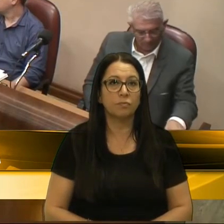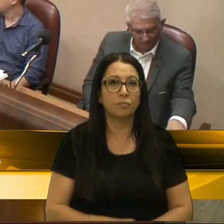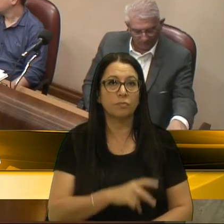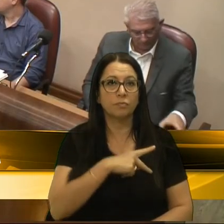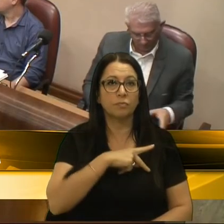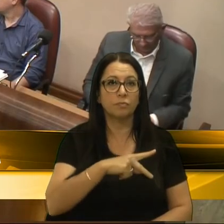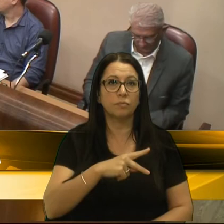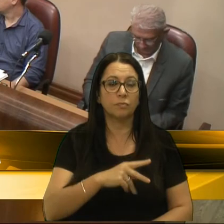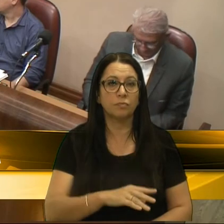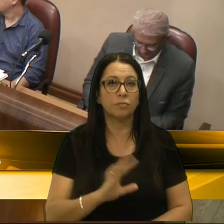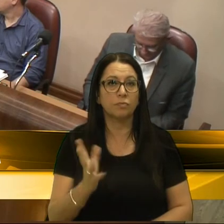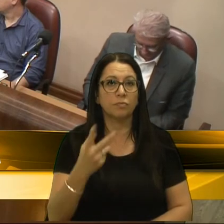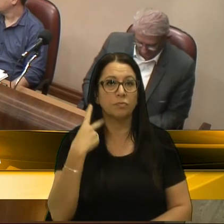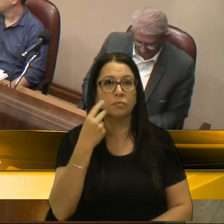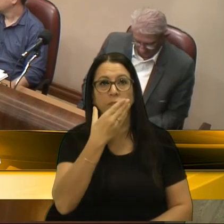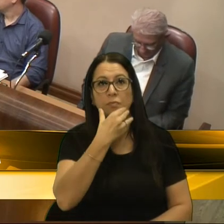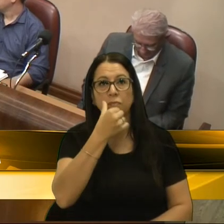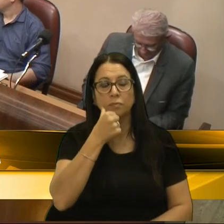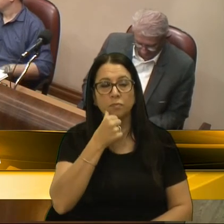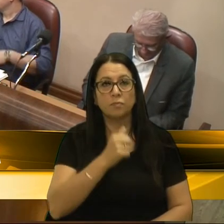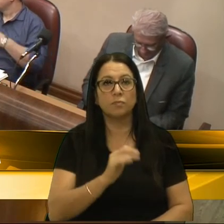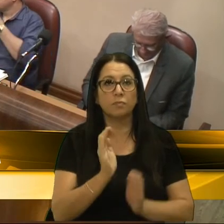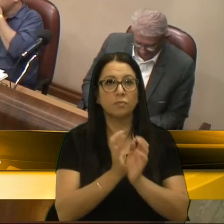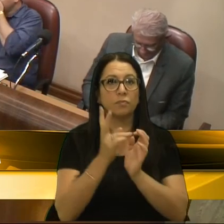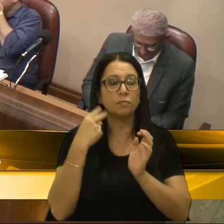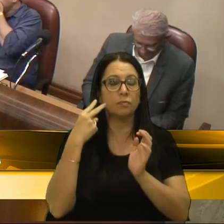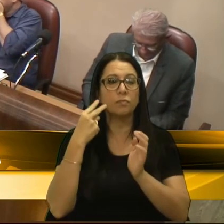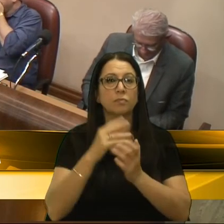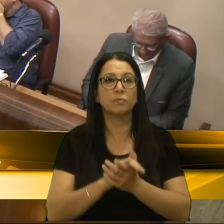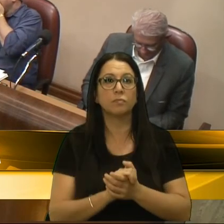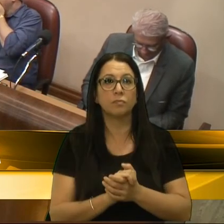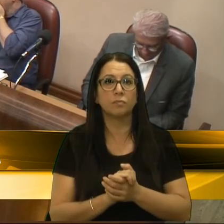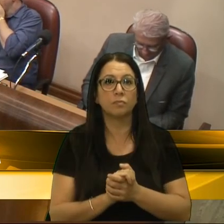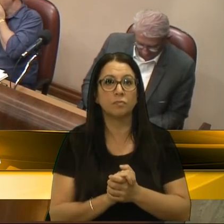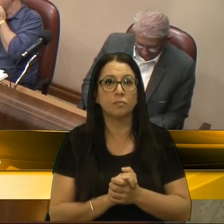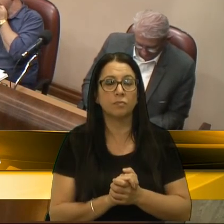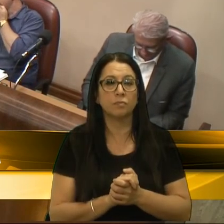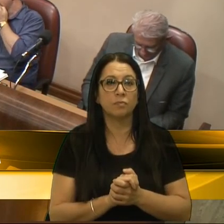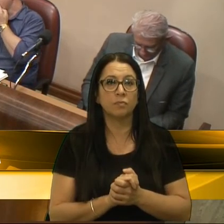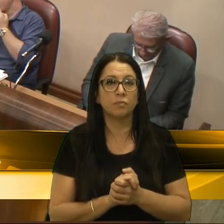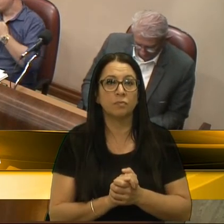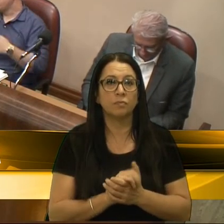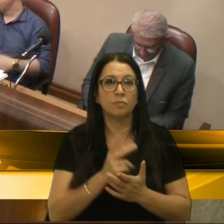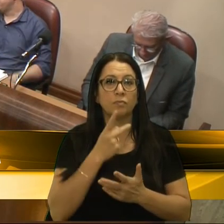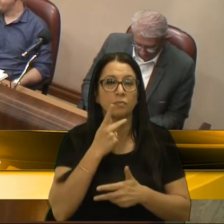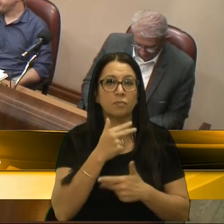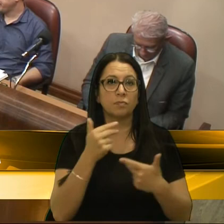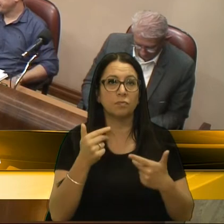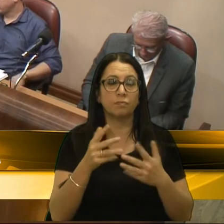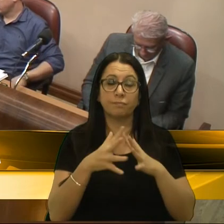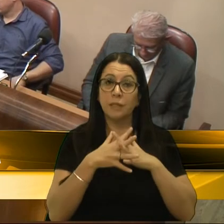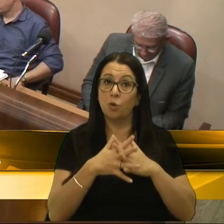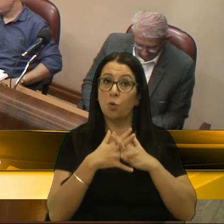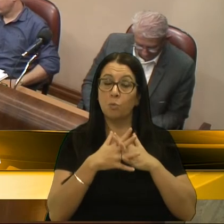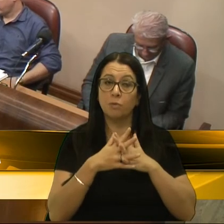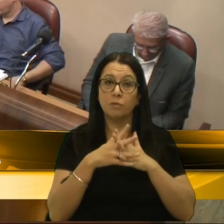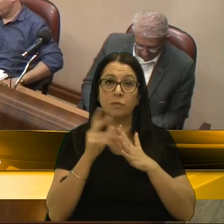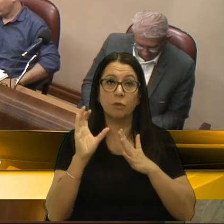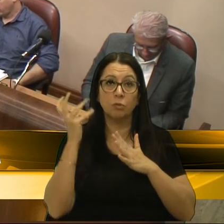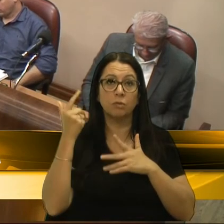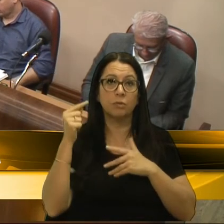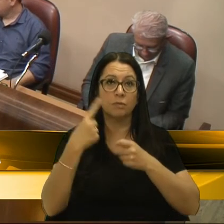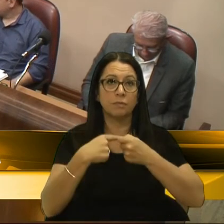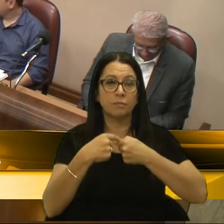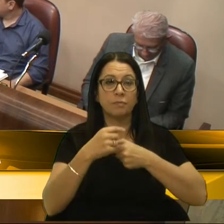Senhor presidente, nobres pares e colegas vereadores, né, falar aqui de uma situação complicada que vem acontecendo na